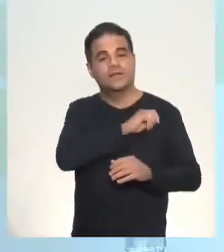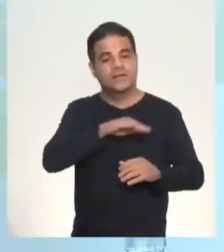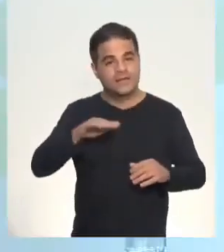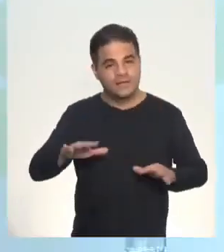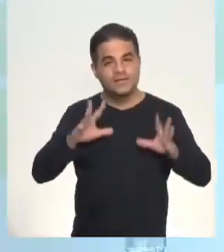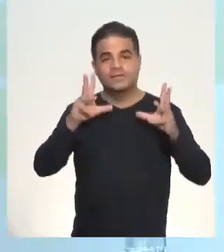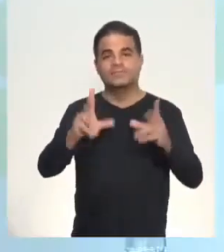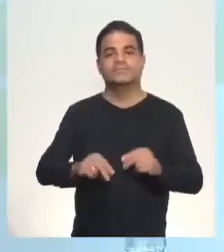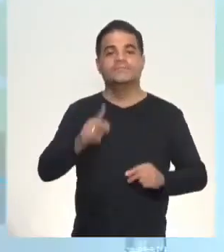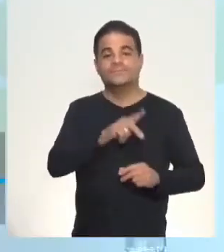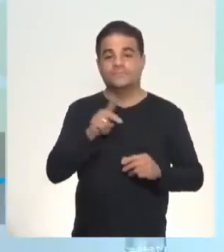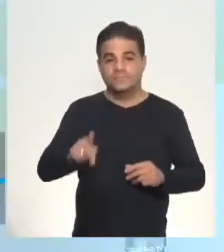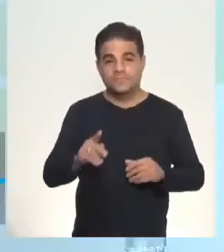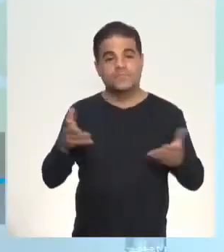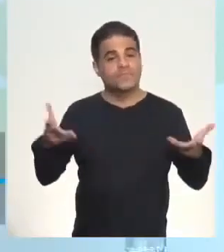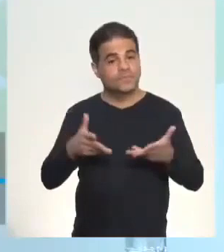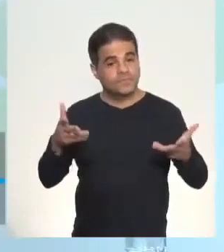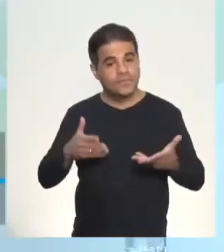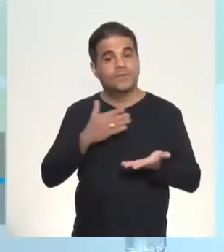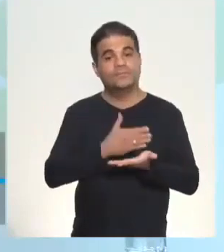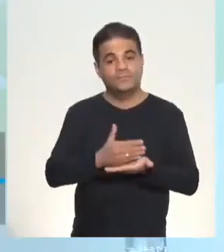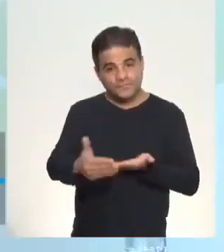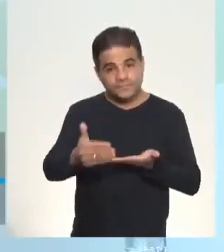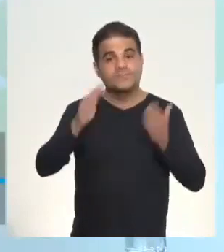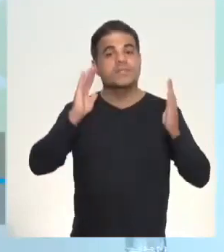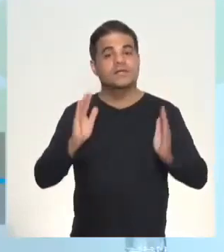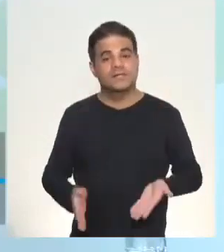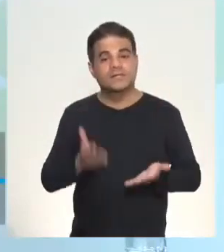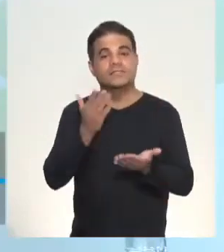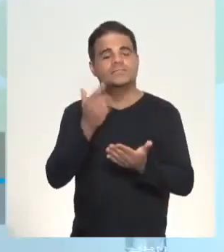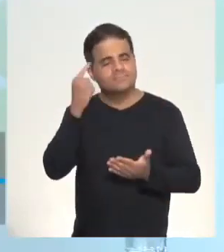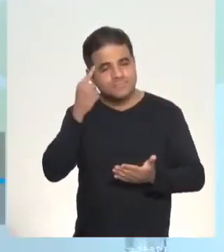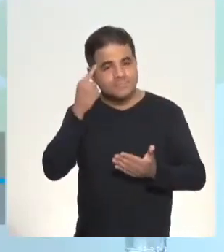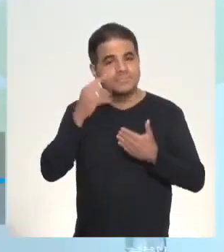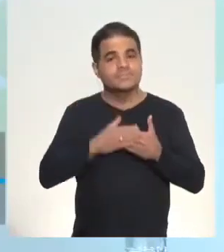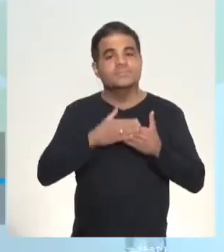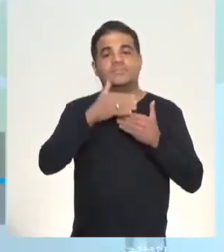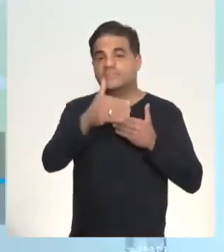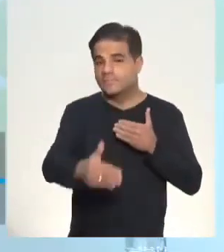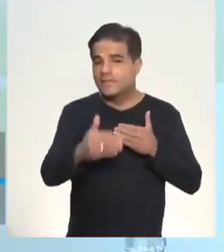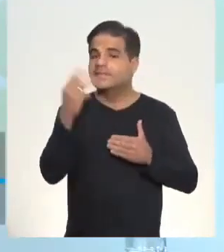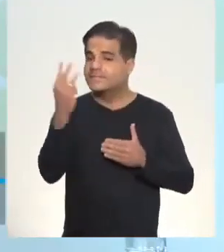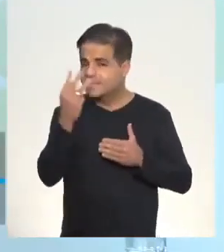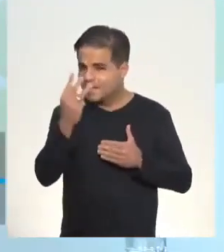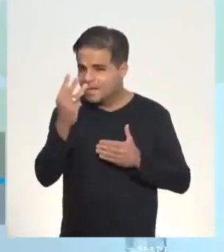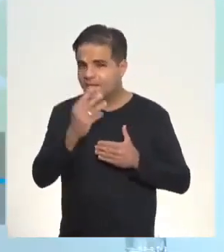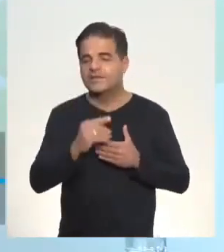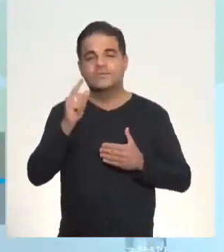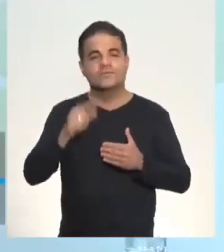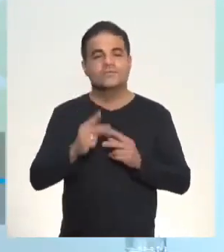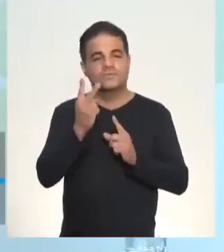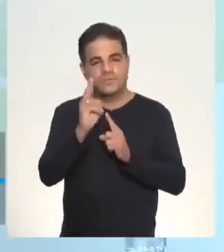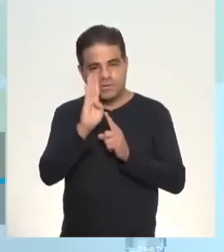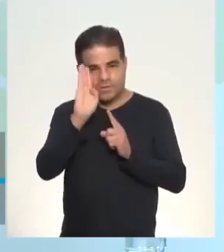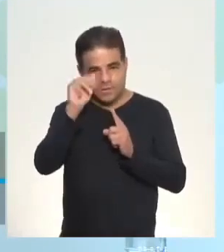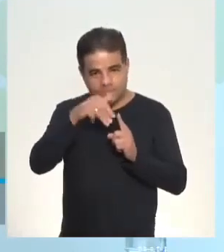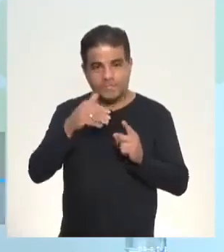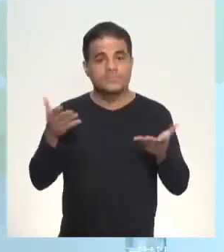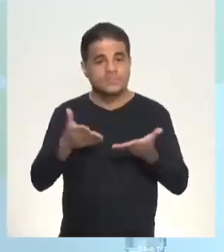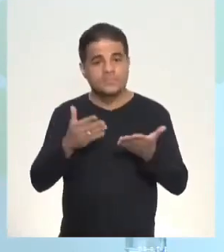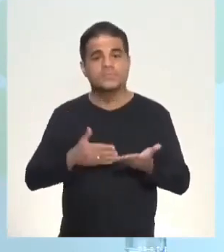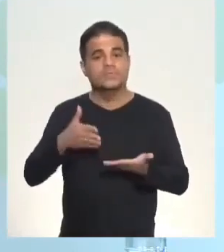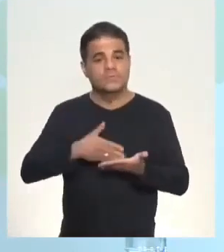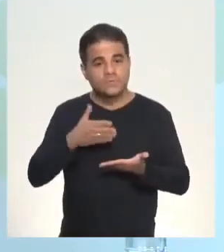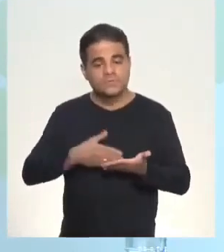alunos, professores. Então, hoje a gente começa já a sequência 3, né, do segundo bimestre aí,